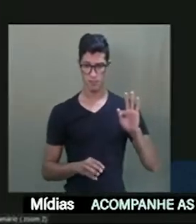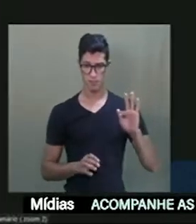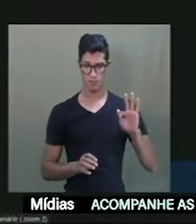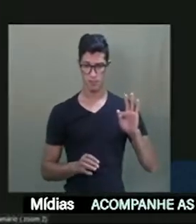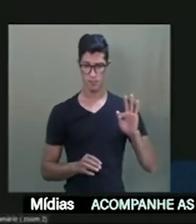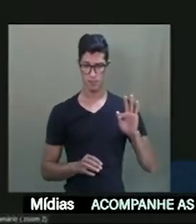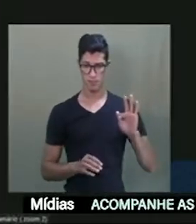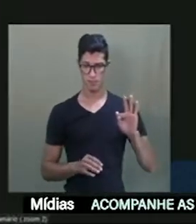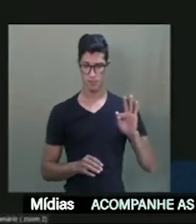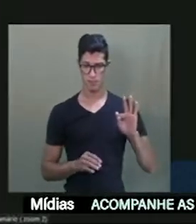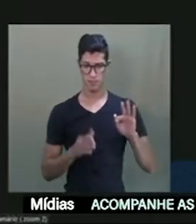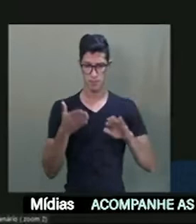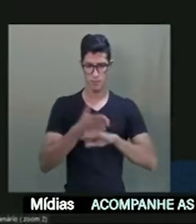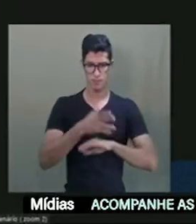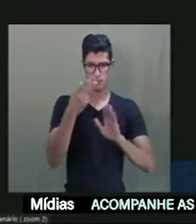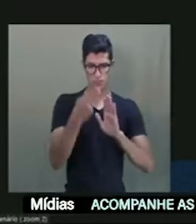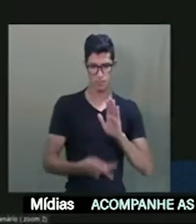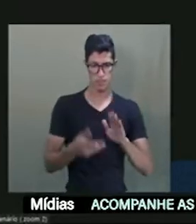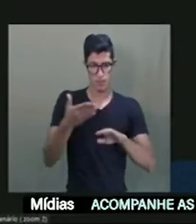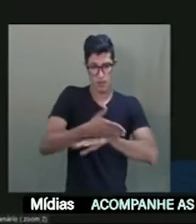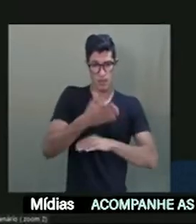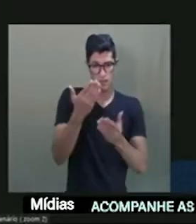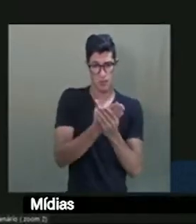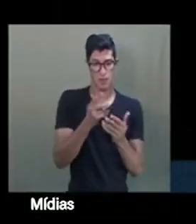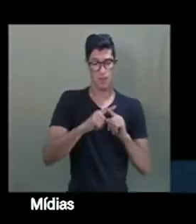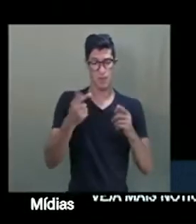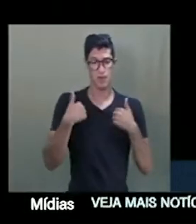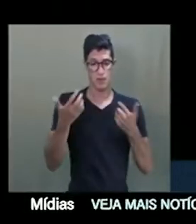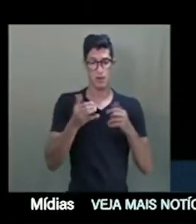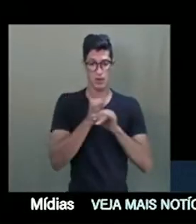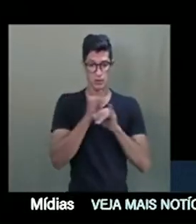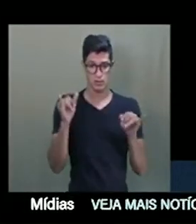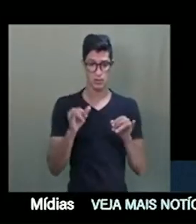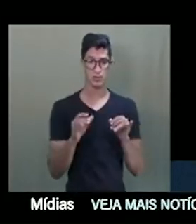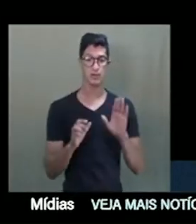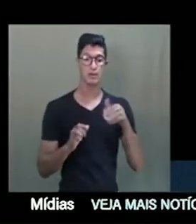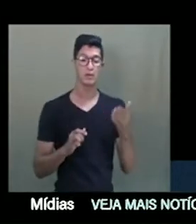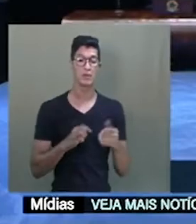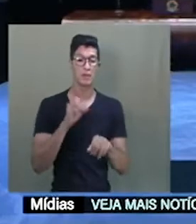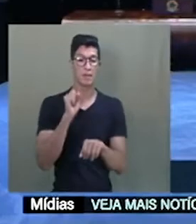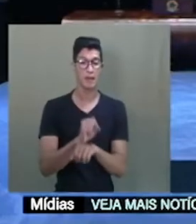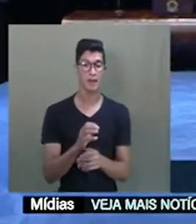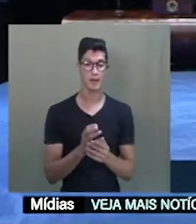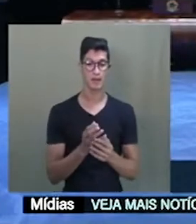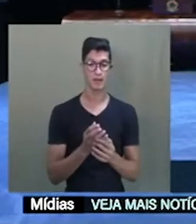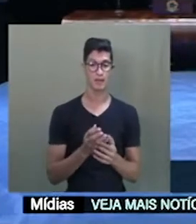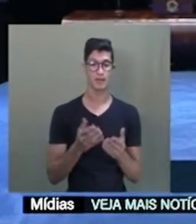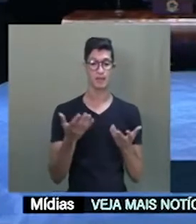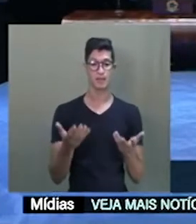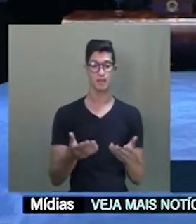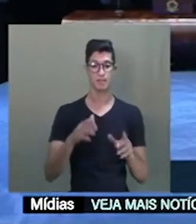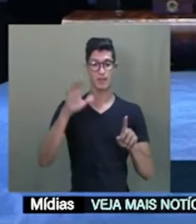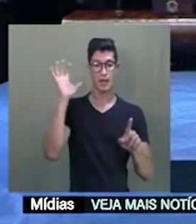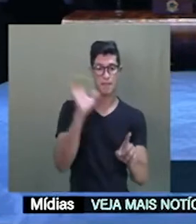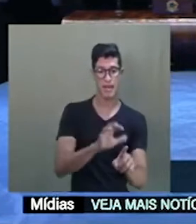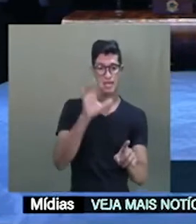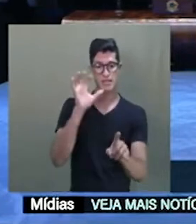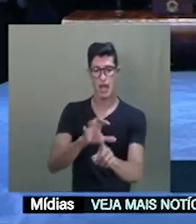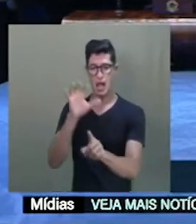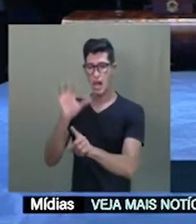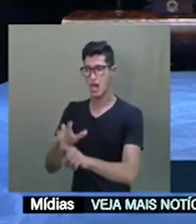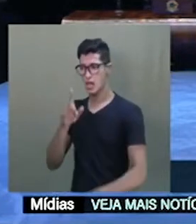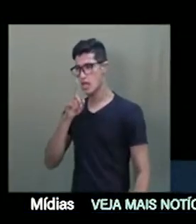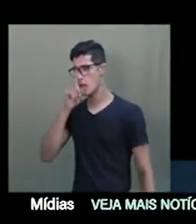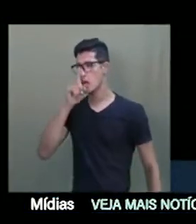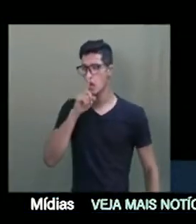para esse processo. Mas antes eu quero dizer o seguinte, genericamente, vamos parar com essa história de que está ameaçando, criando